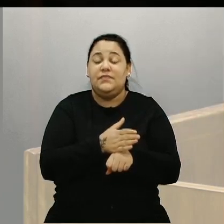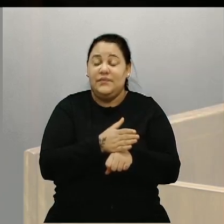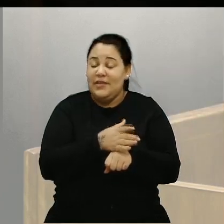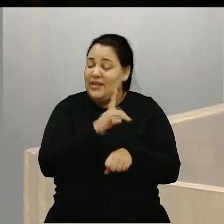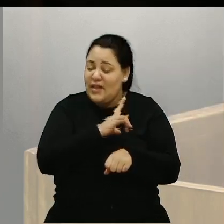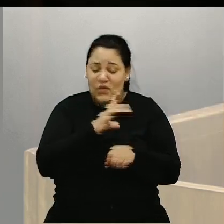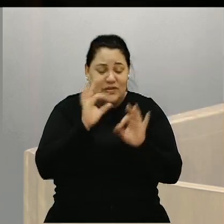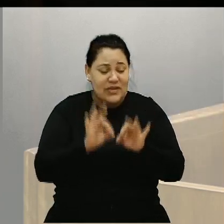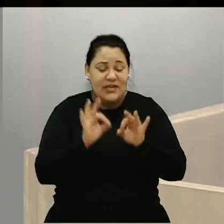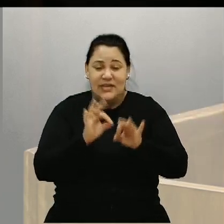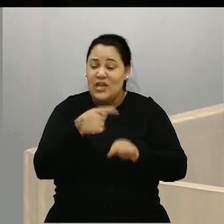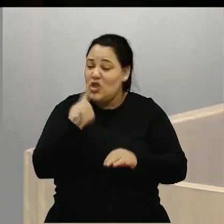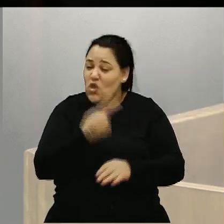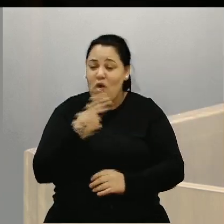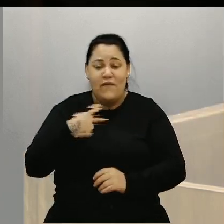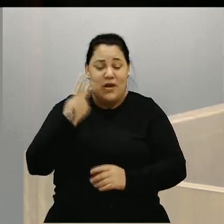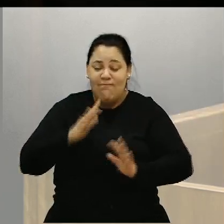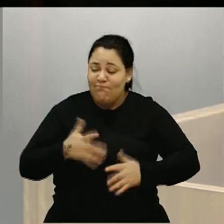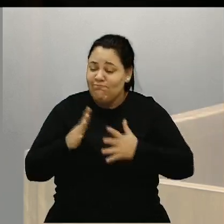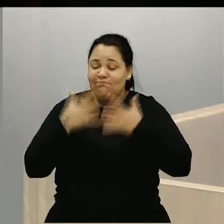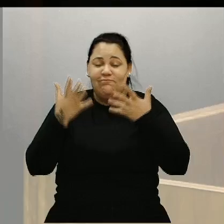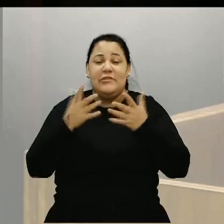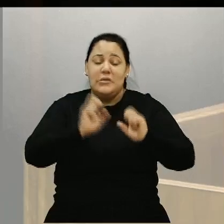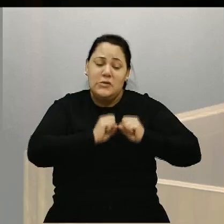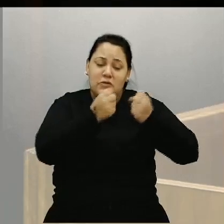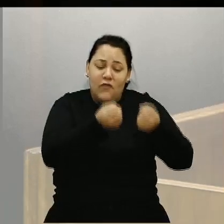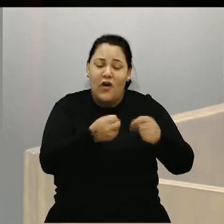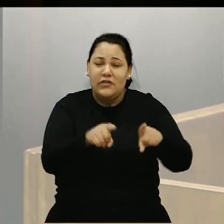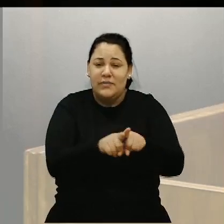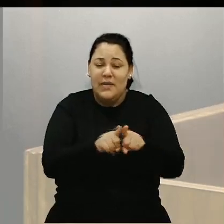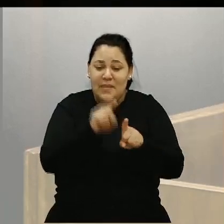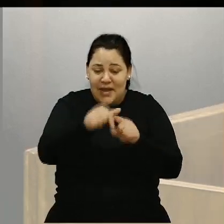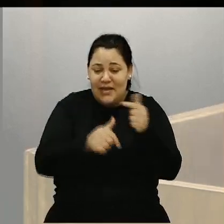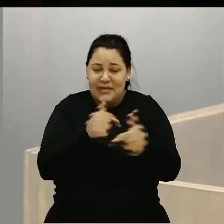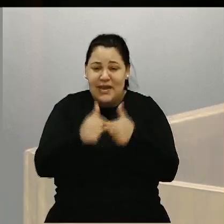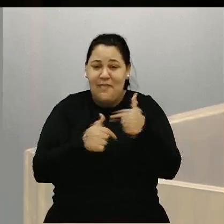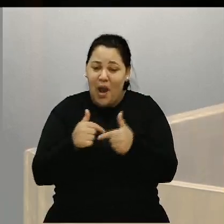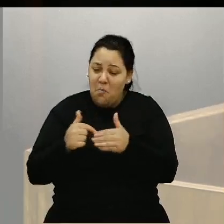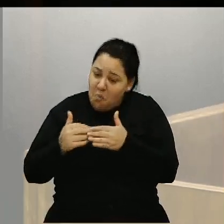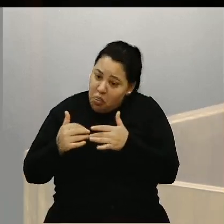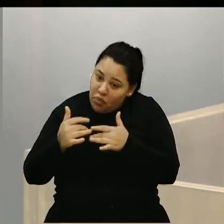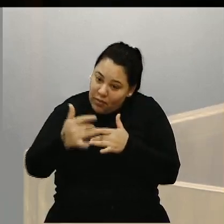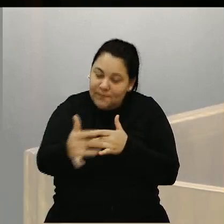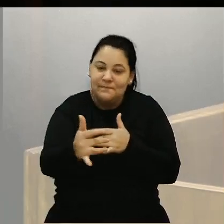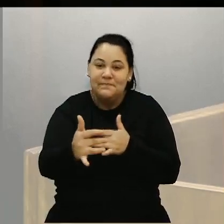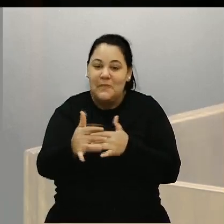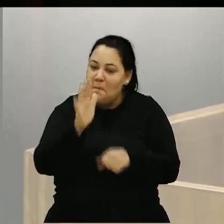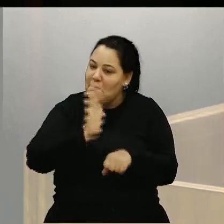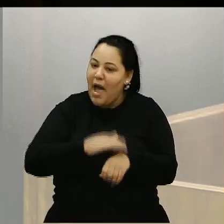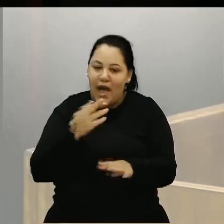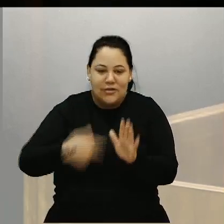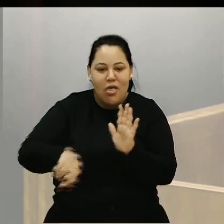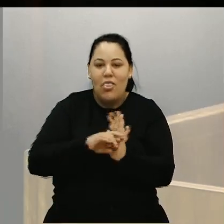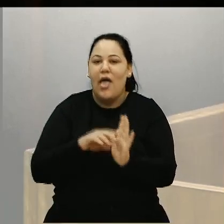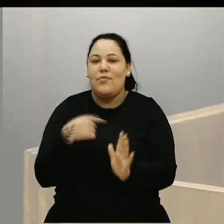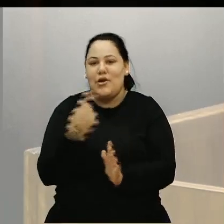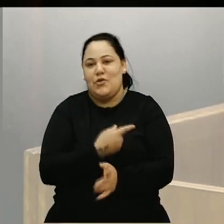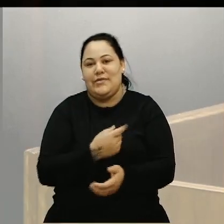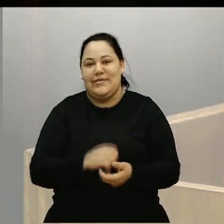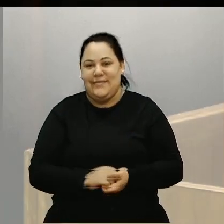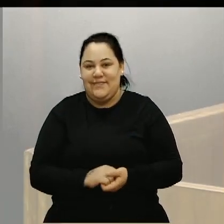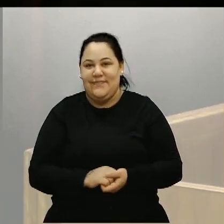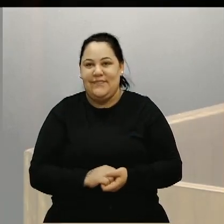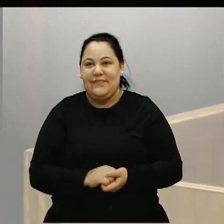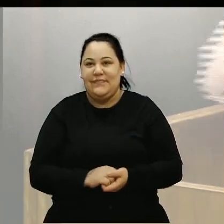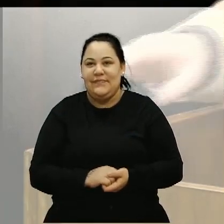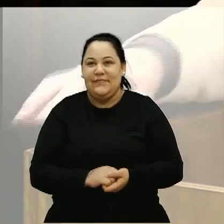estão empenhados e se dedicam para que esse processo ande e dê mais resultados. A parte,